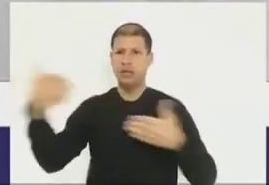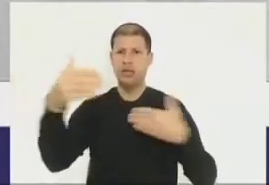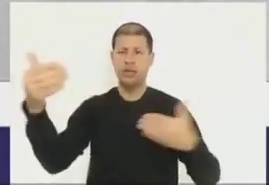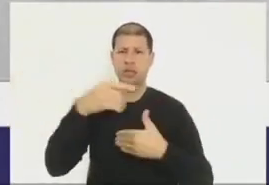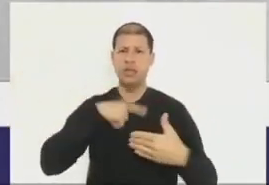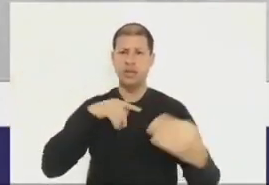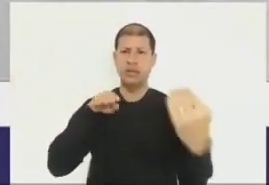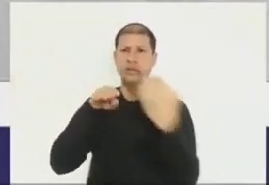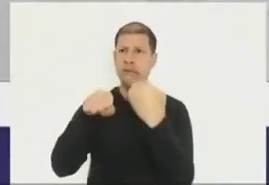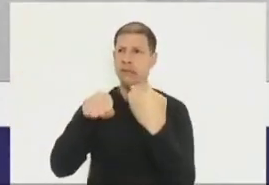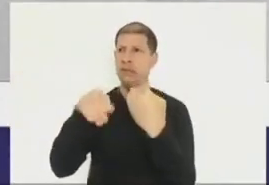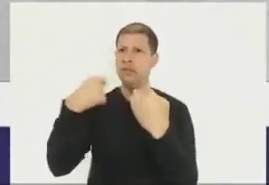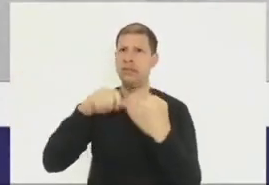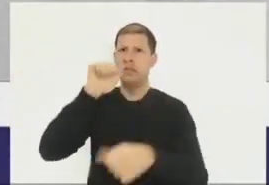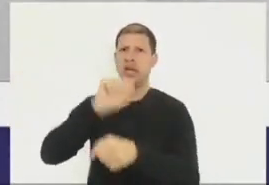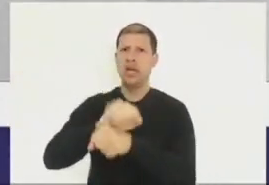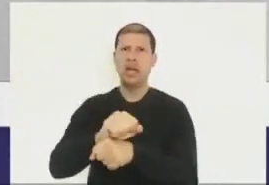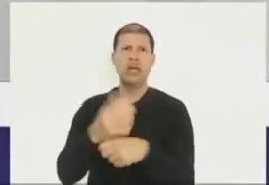vem?